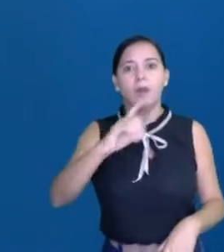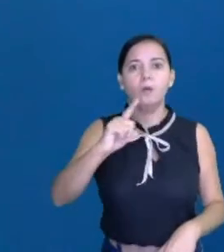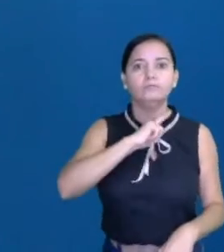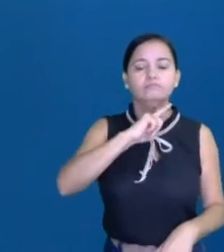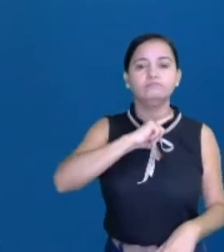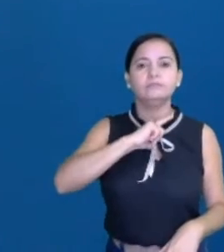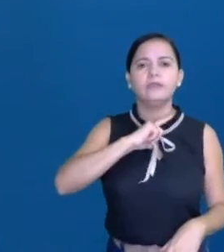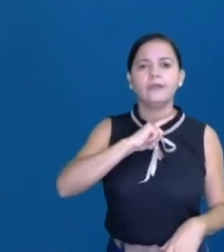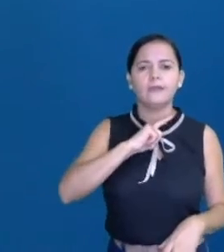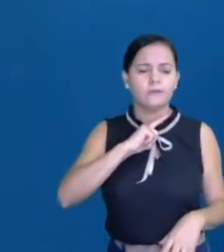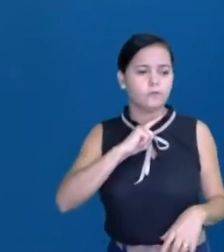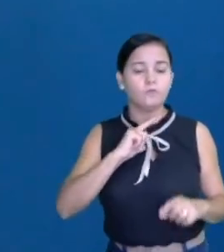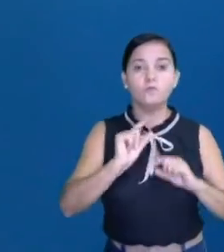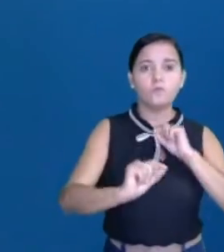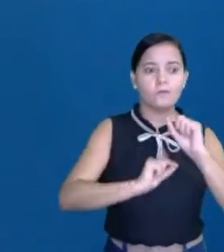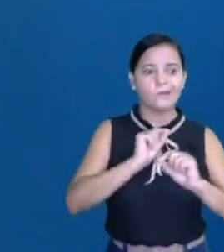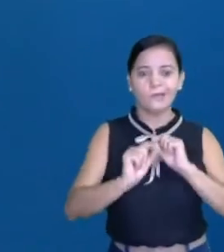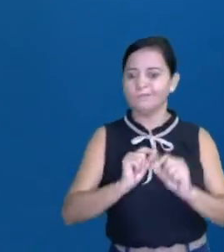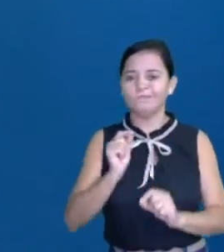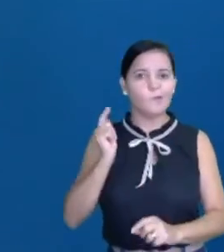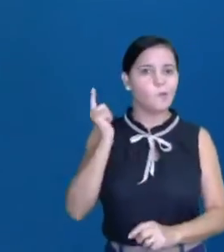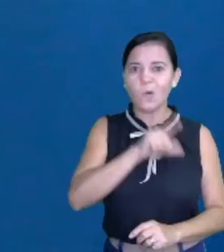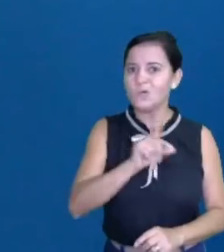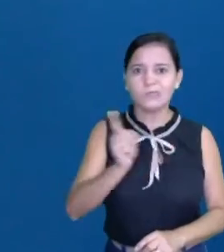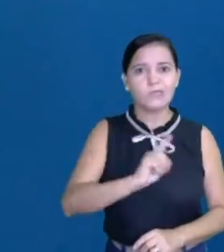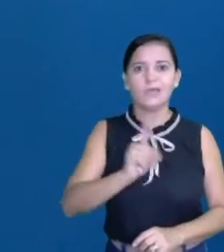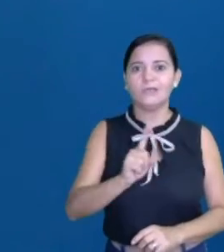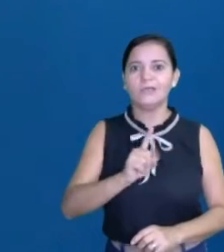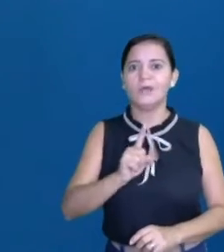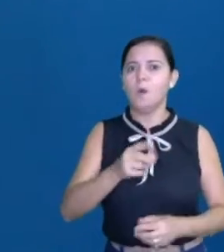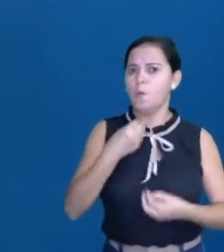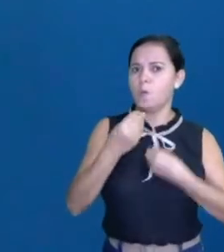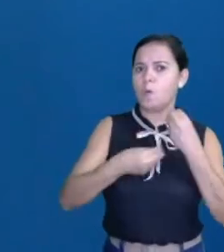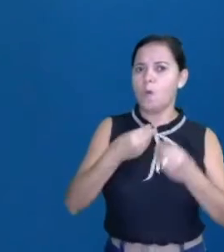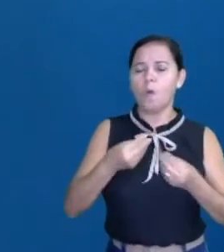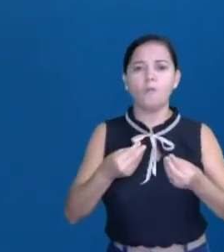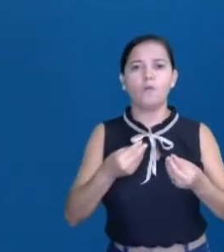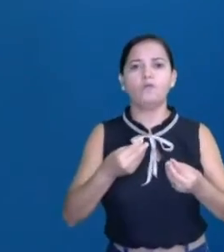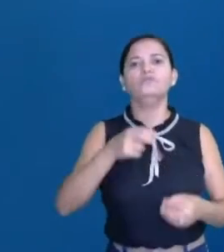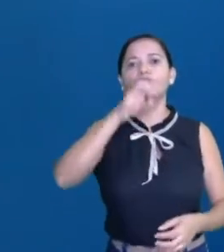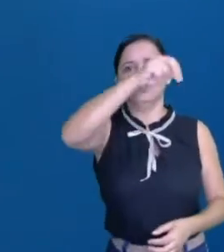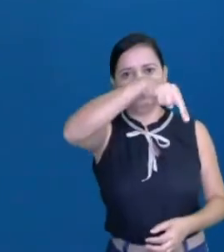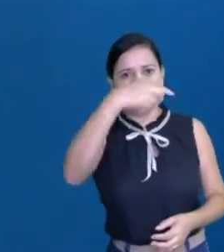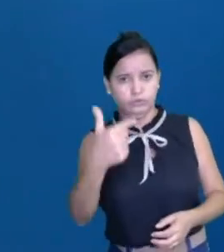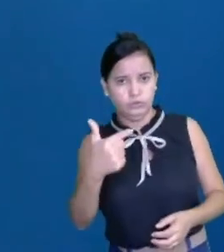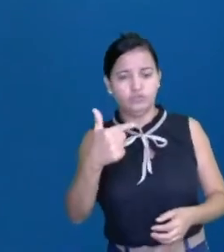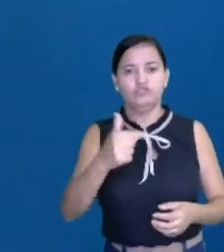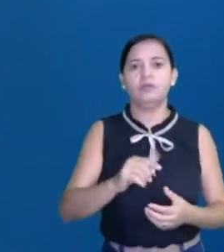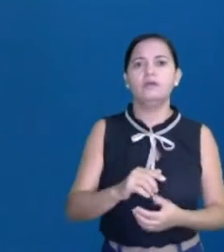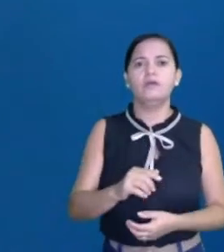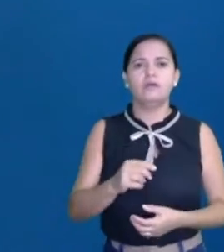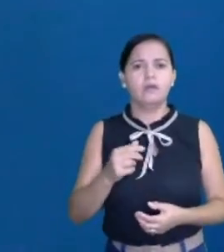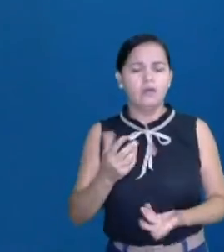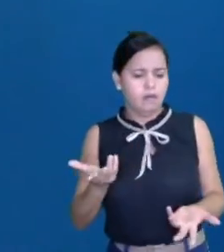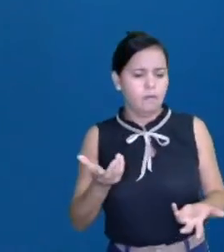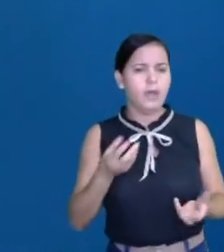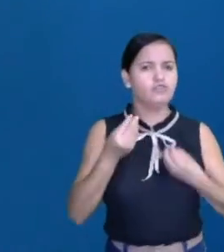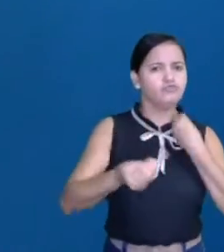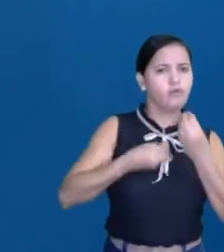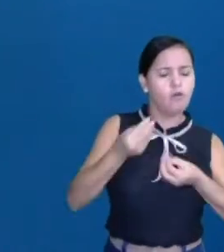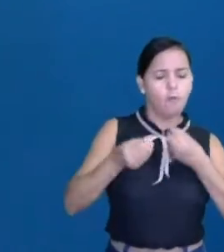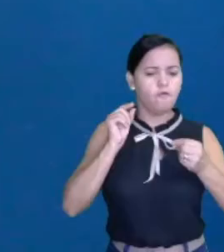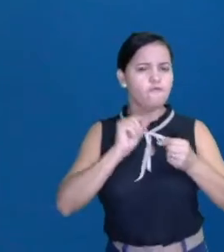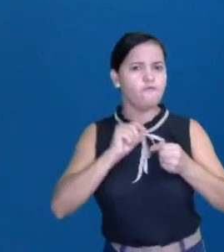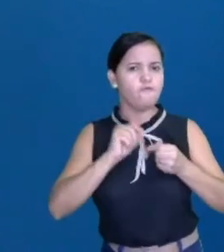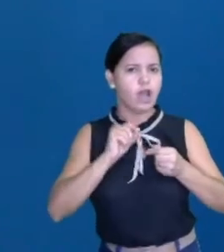dizer que não conseguem fixar o nitrogênio. E aí você pode estar se perguntando, então, Aprígio, como é que a gente faz para fixar esse nitrogênio, já que a gente não teria